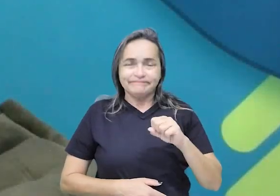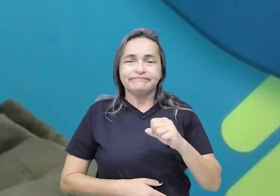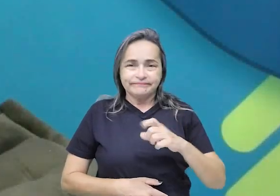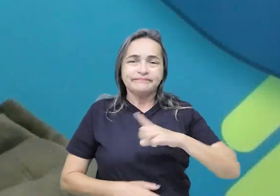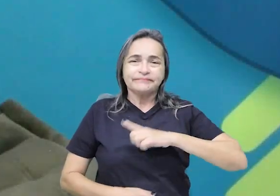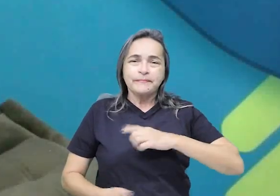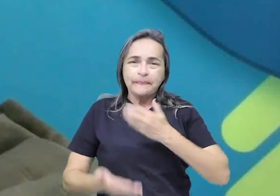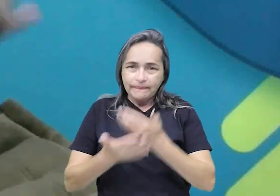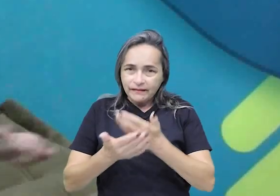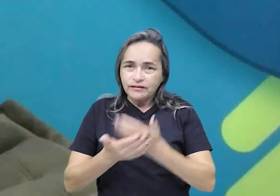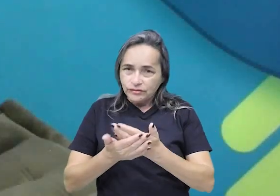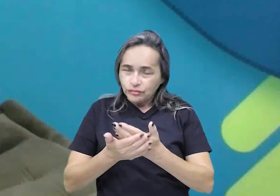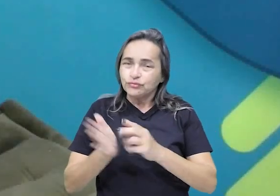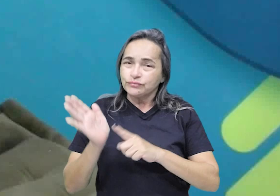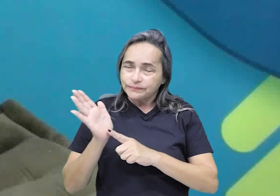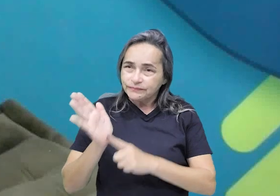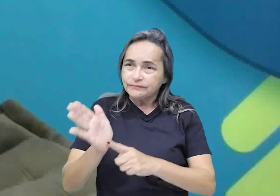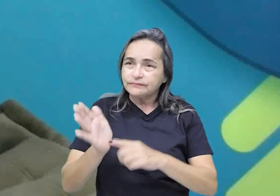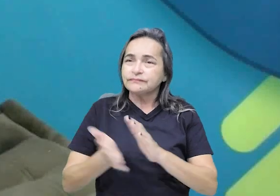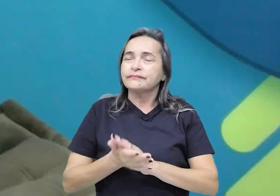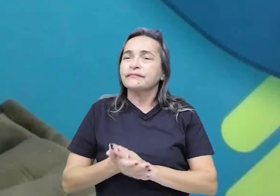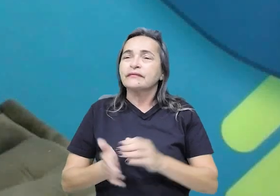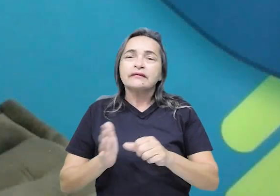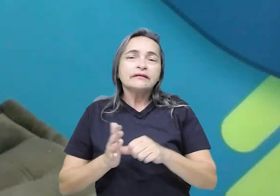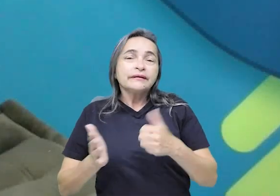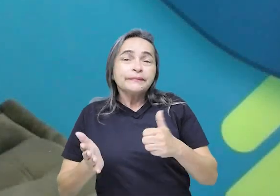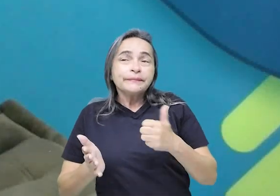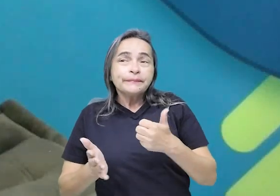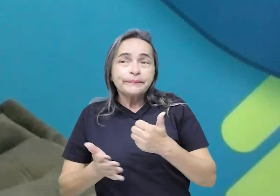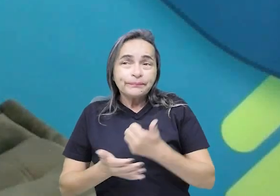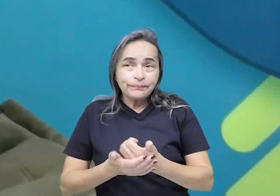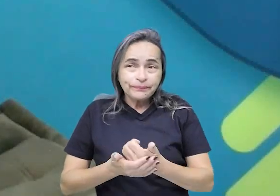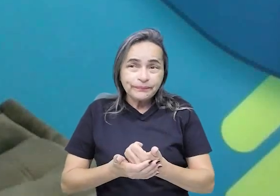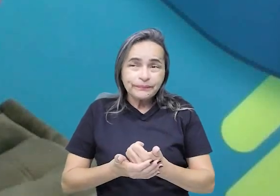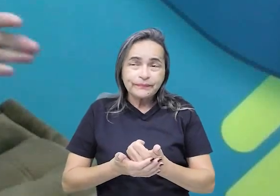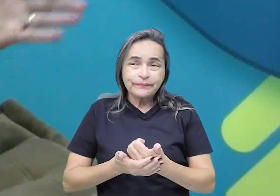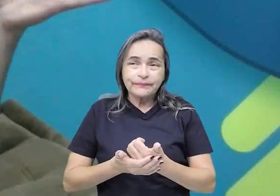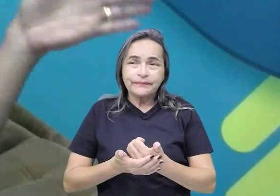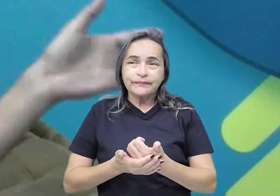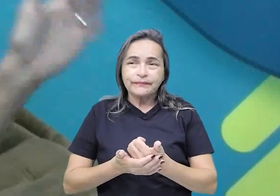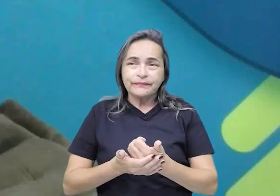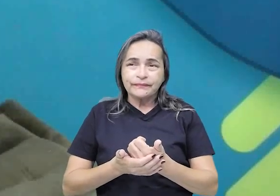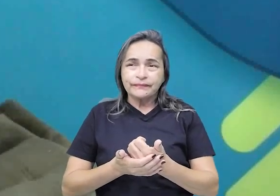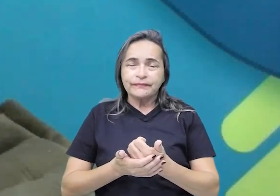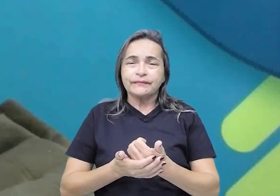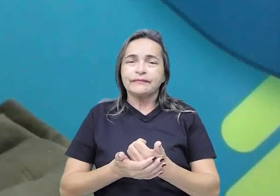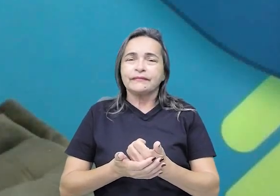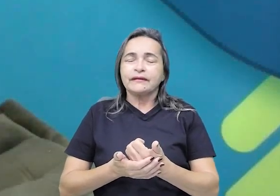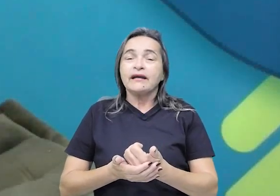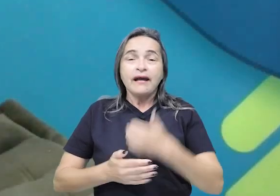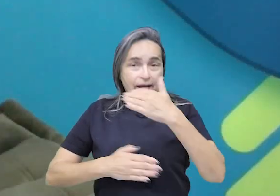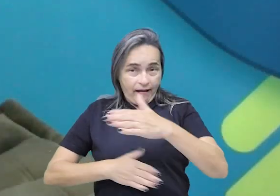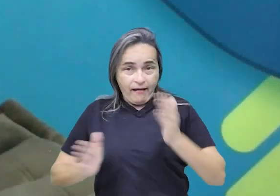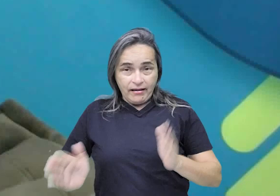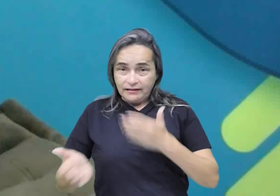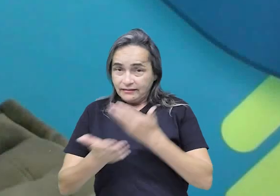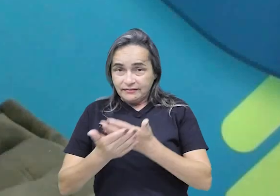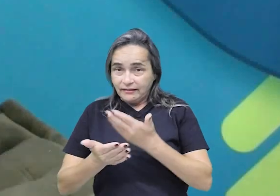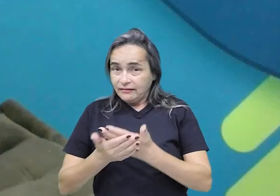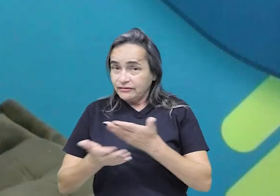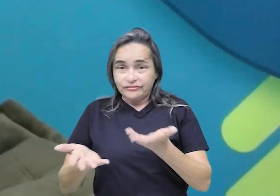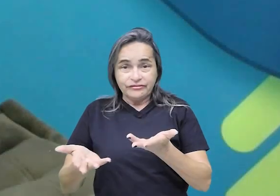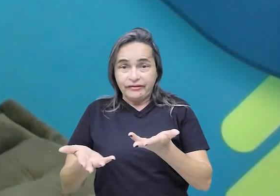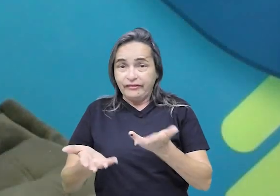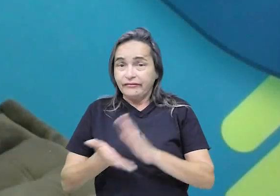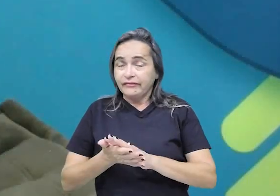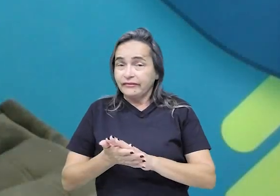sobre isso. Primeiro que os professores dão aula em salas que não são devidamente tratadas acusticamente. Então, aí já